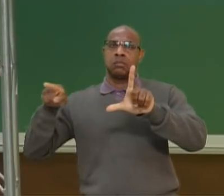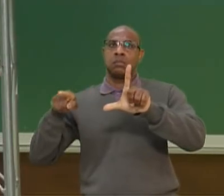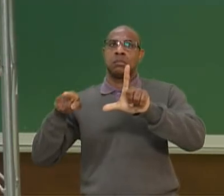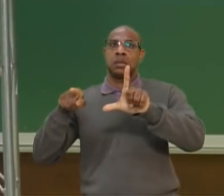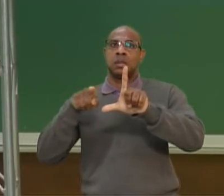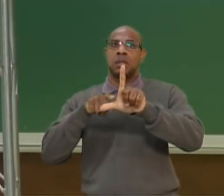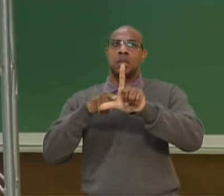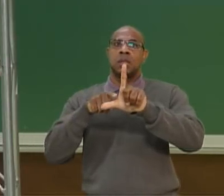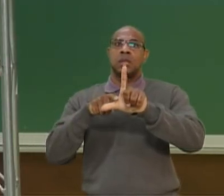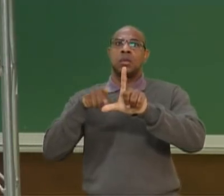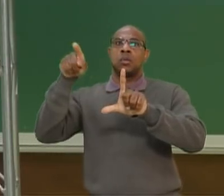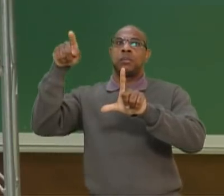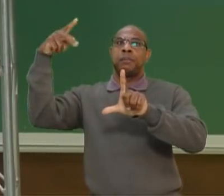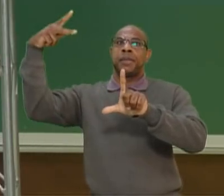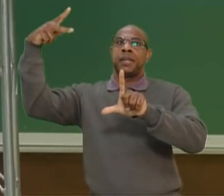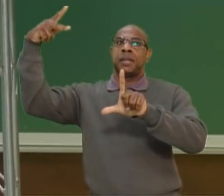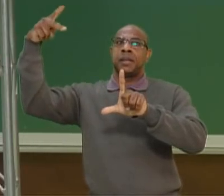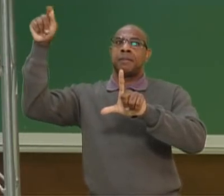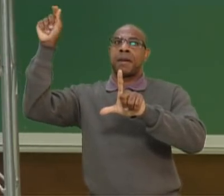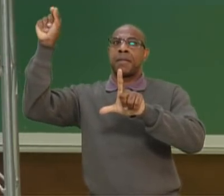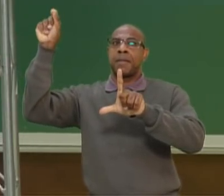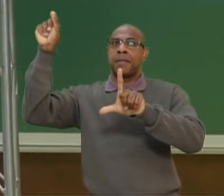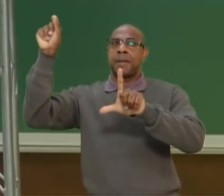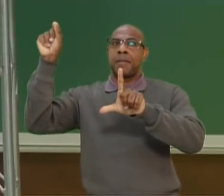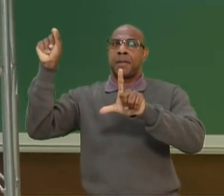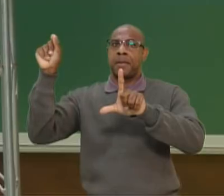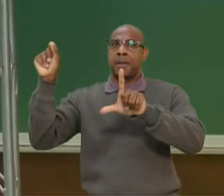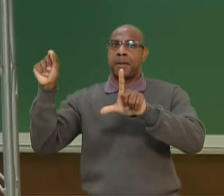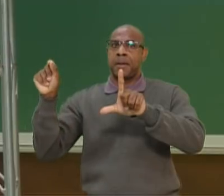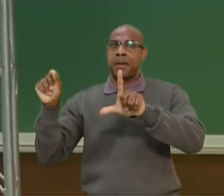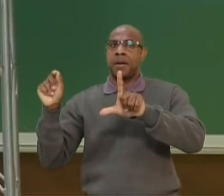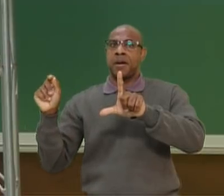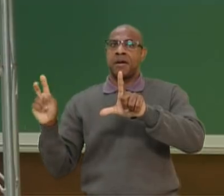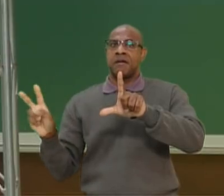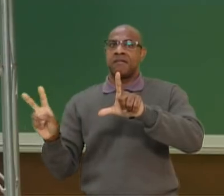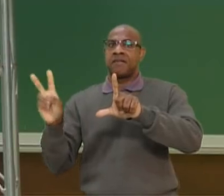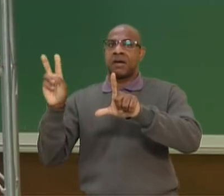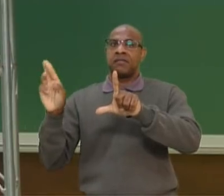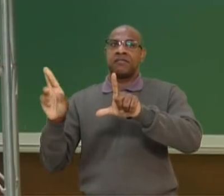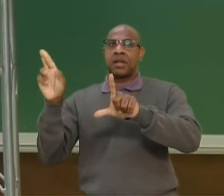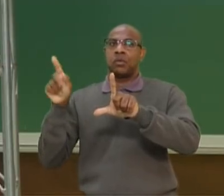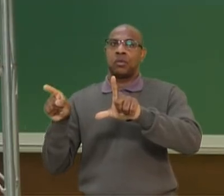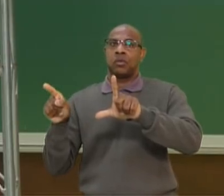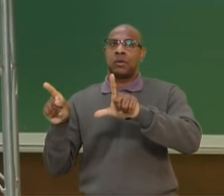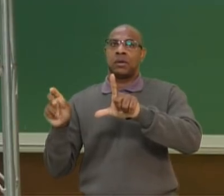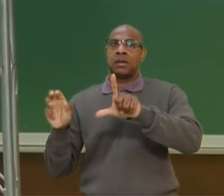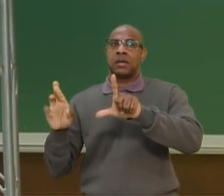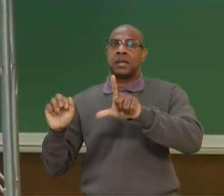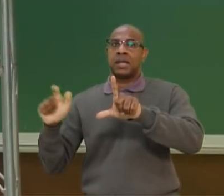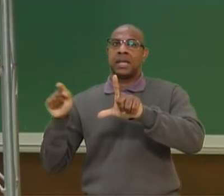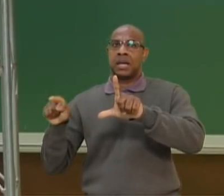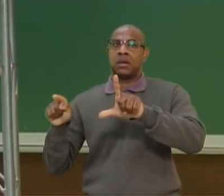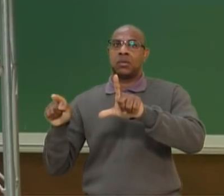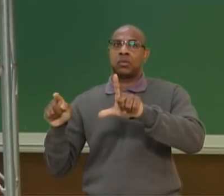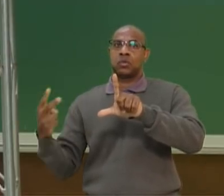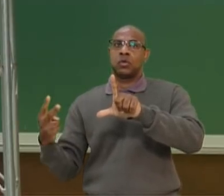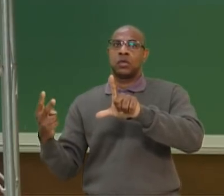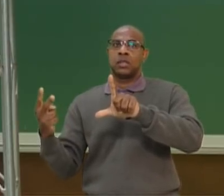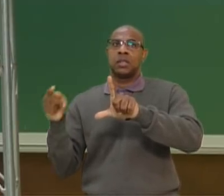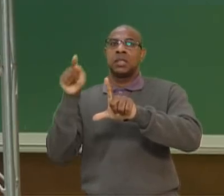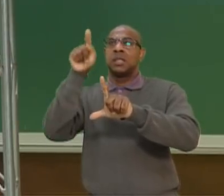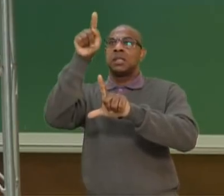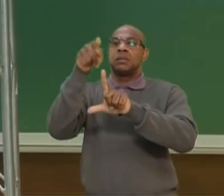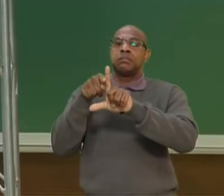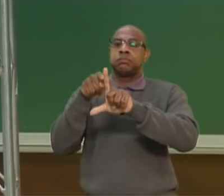ponto P, nesse caso aqui, ele tem o valor de real 2 e o valor imaginário 3.